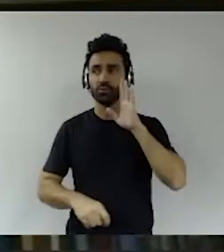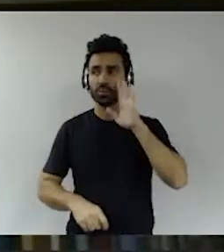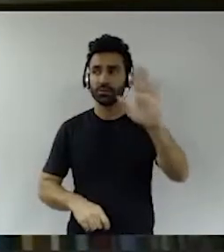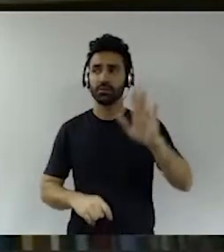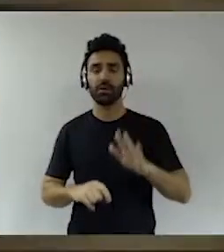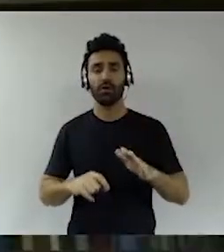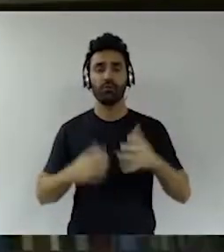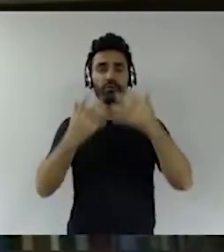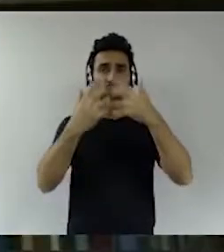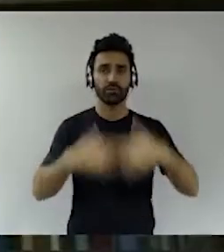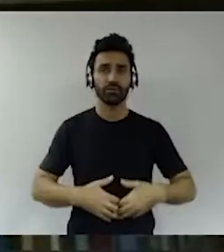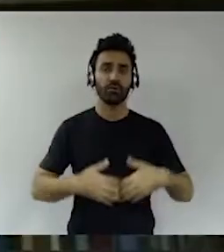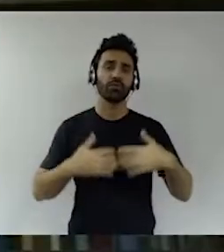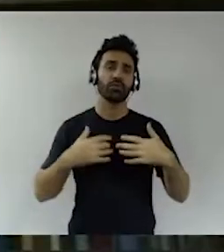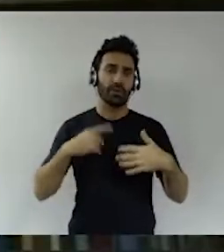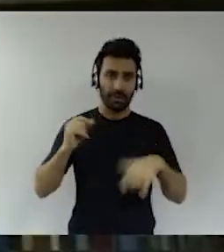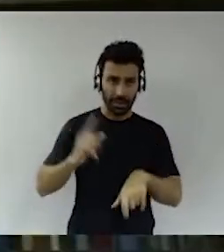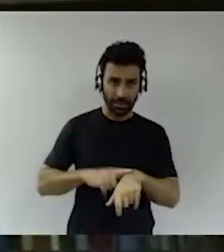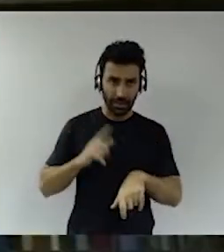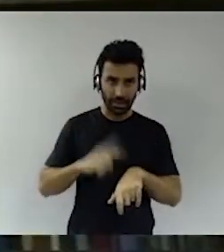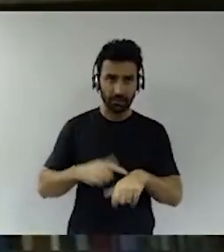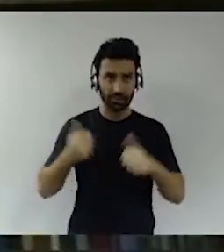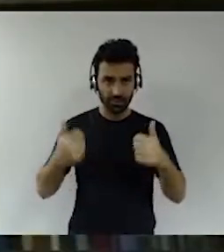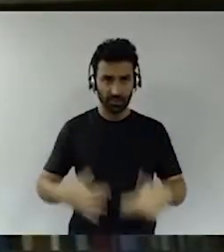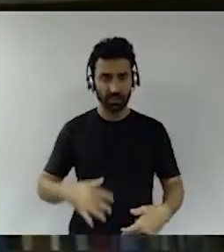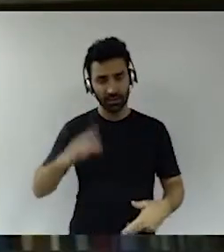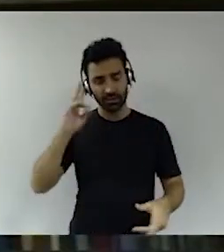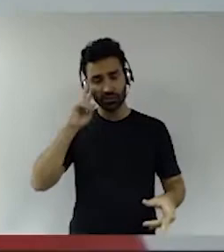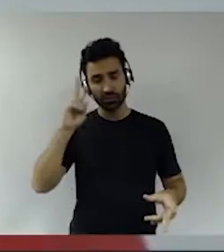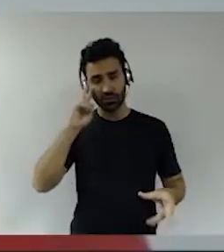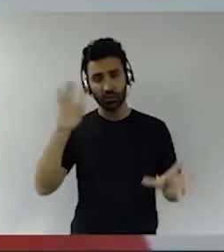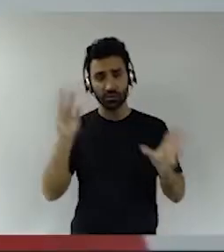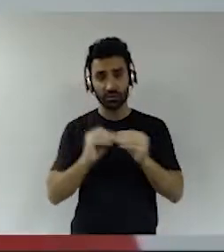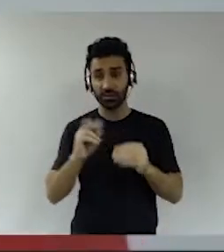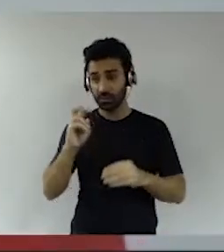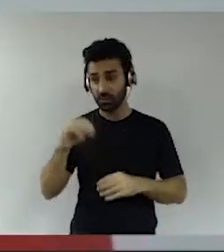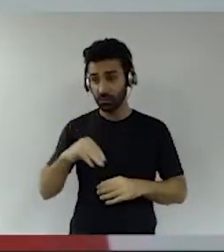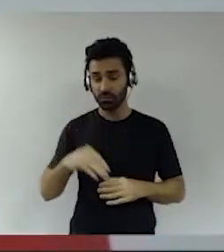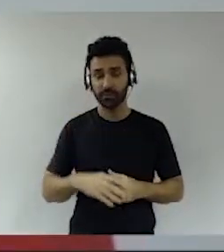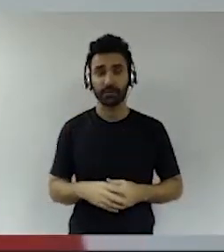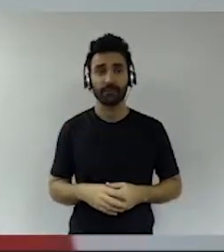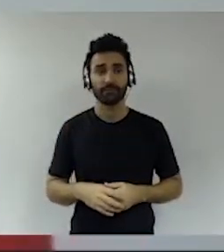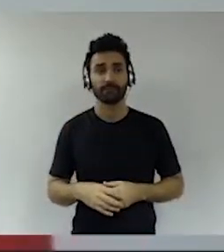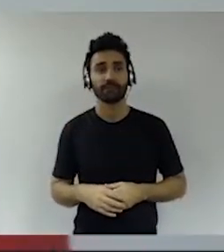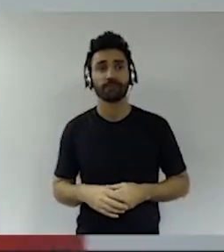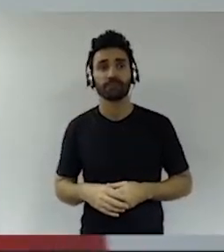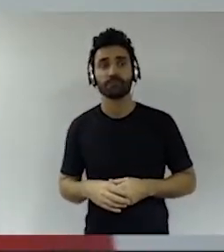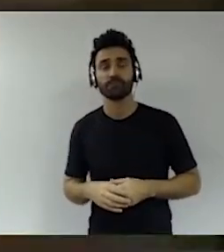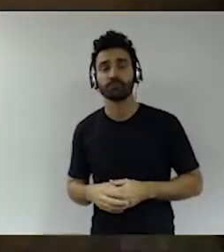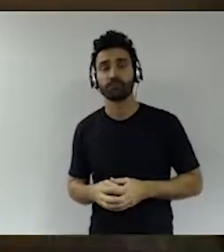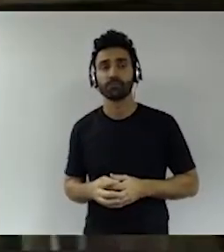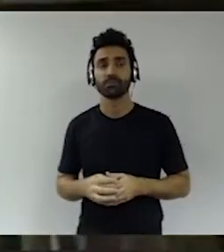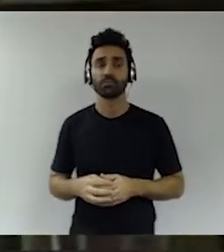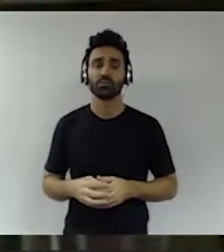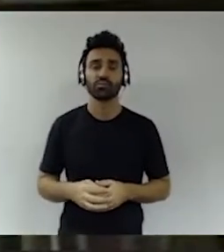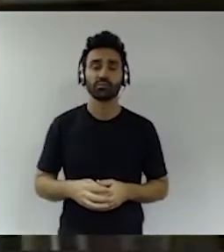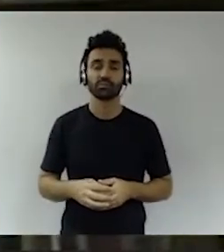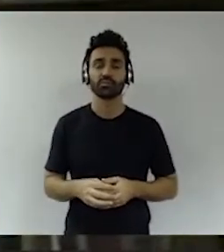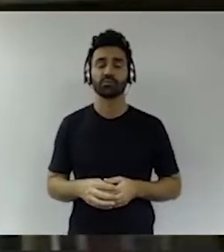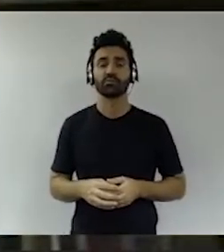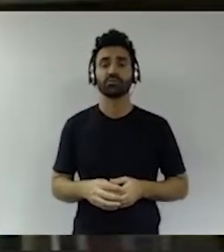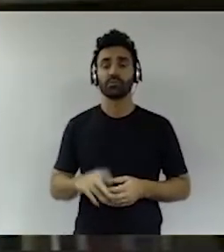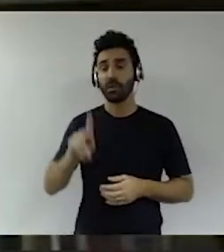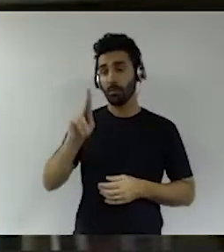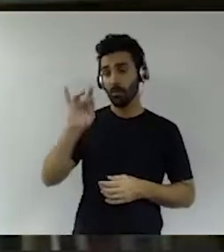isso, eu acredito que eu tenho um tempinho, eu vou contar uma história para vocês. 5 minutos, doutor Júlio. Beleza, eu vou contar essa historinha. É o seguinte, um pai